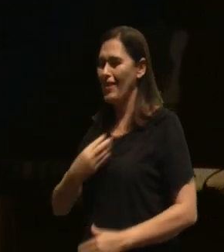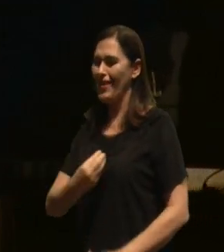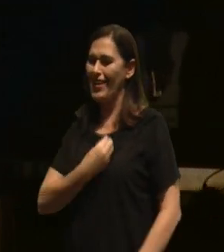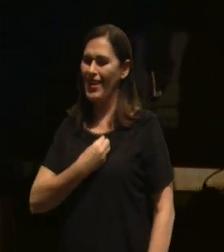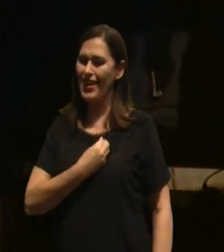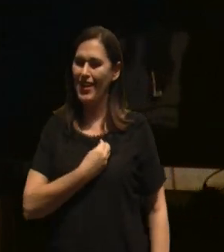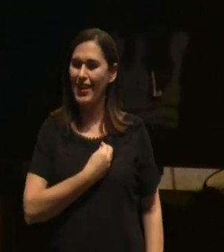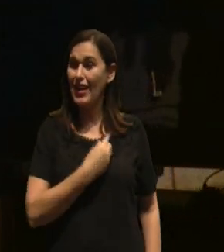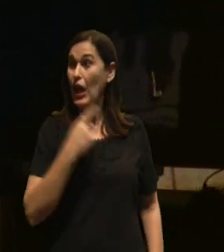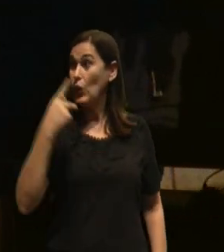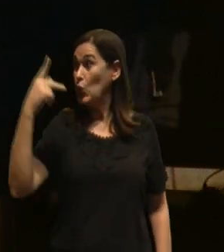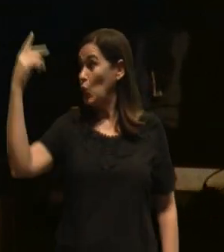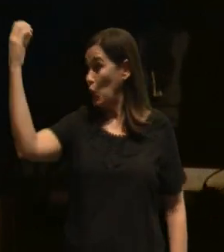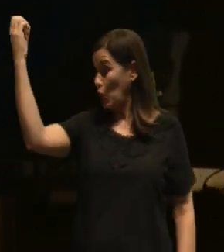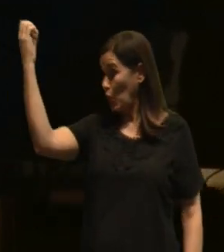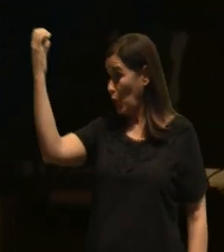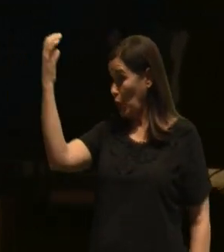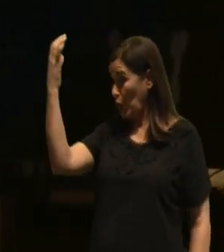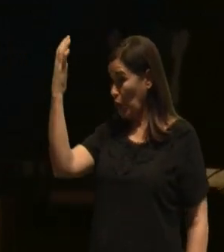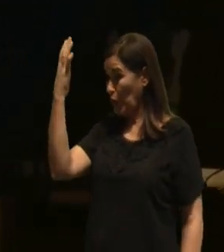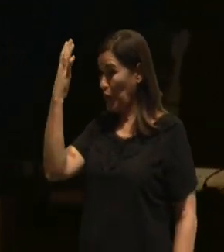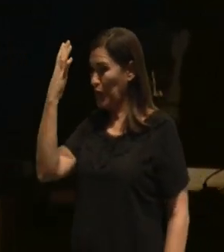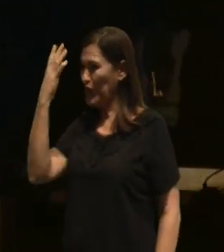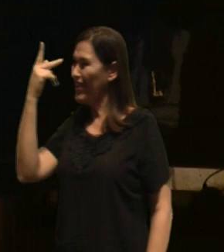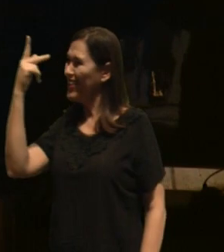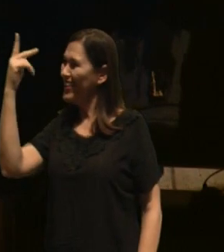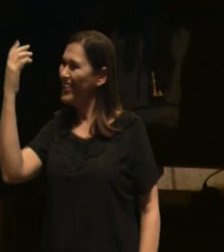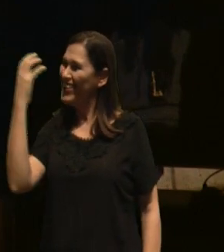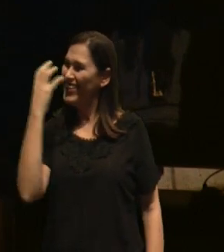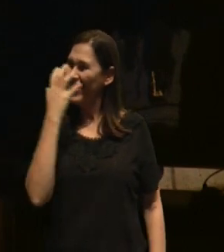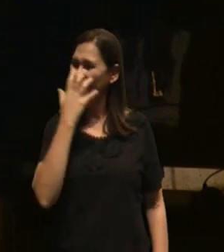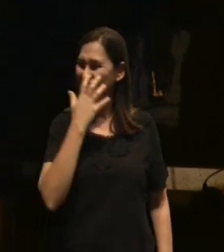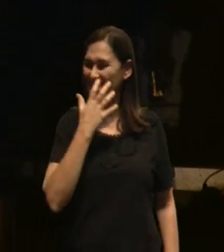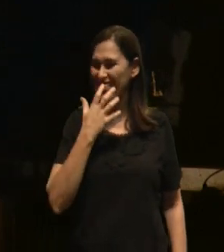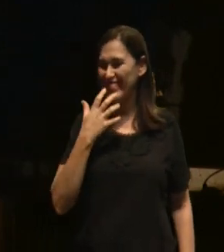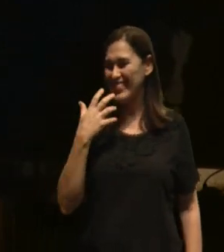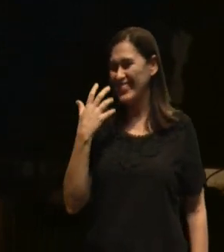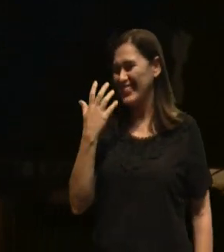com tua graça e perdão.